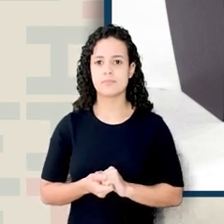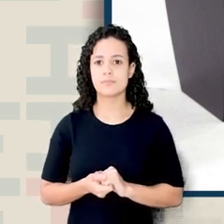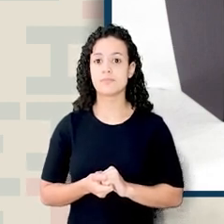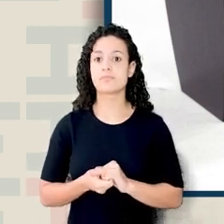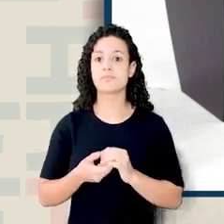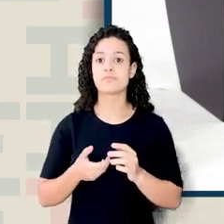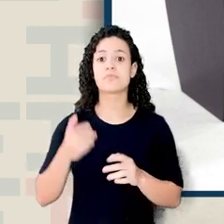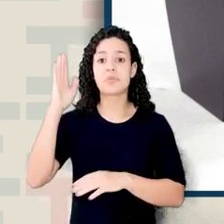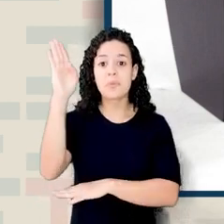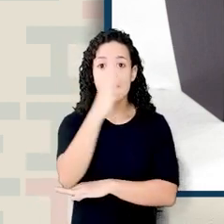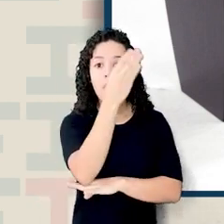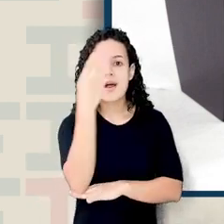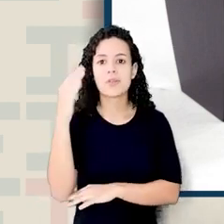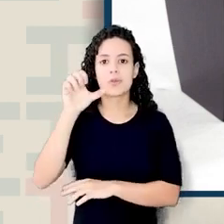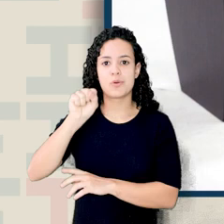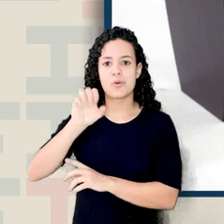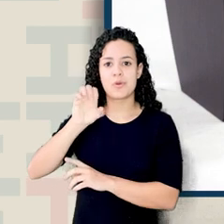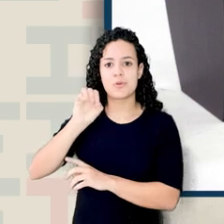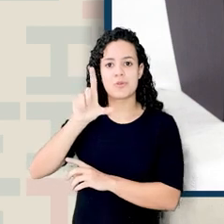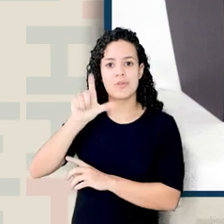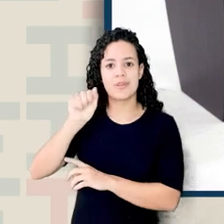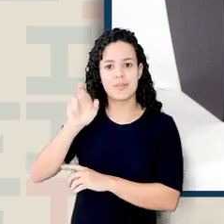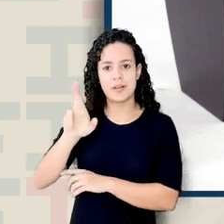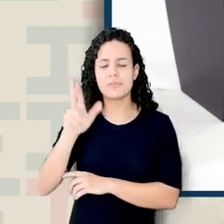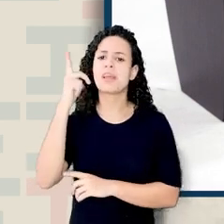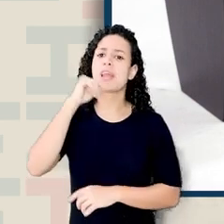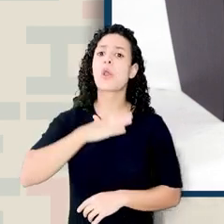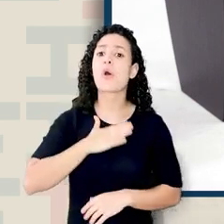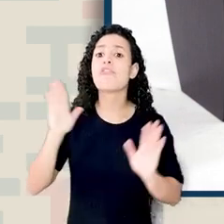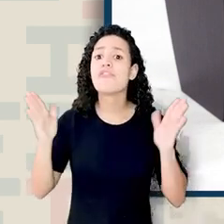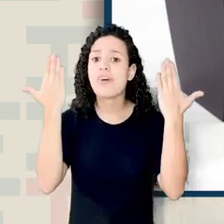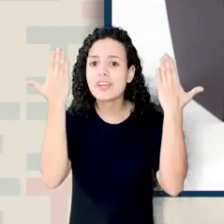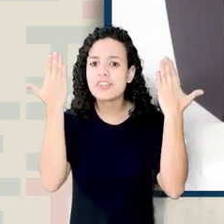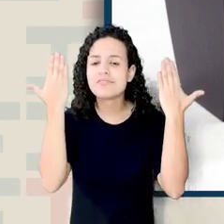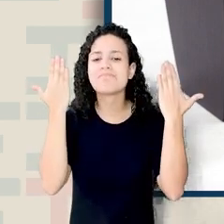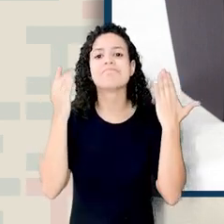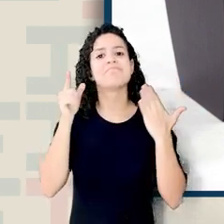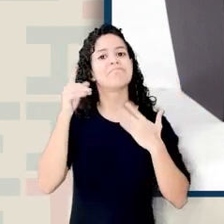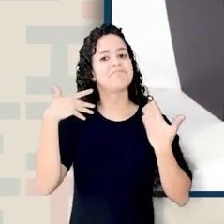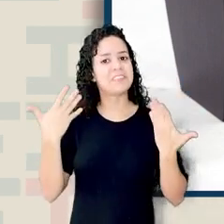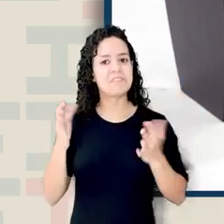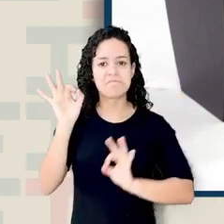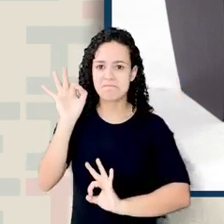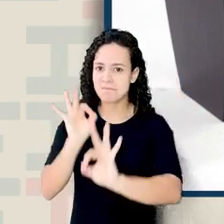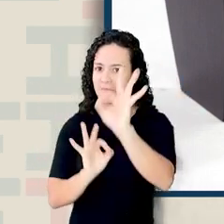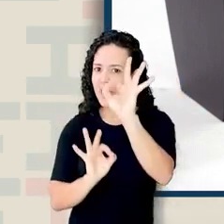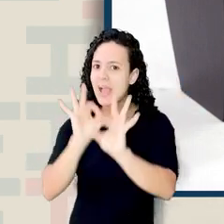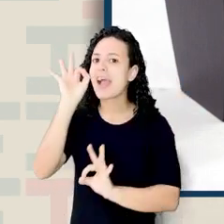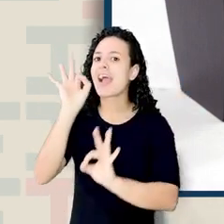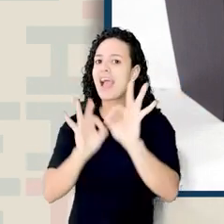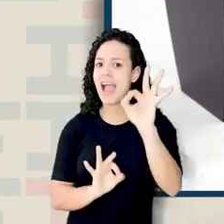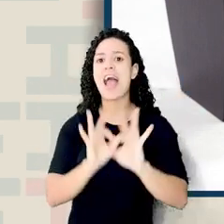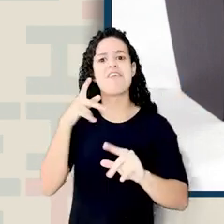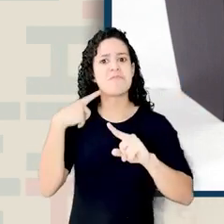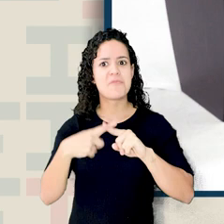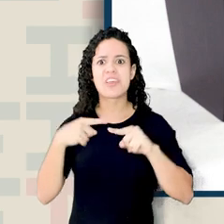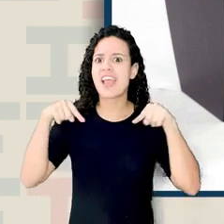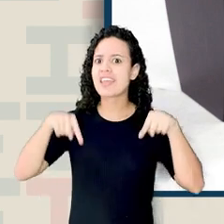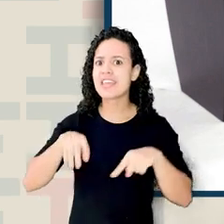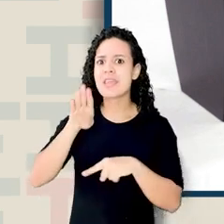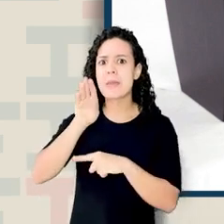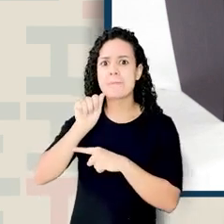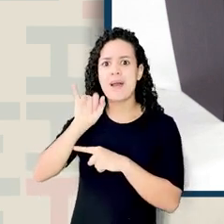do nosso Maracatu Solar. Quem gosta de festa, se prepara então, porque vai ter muito